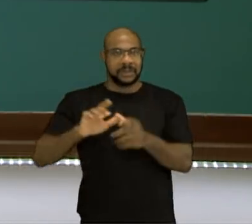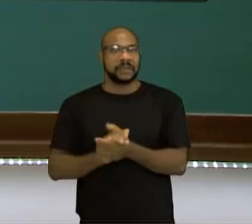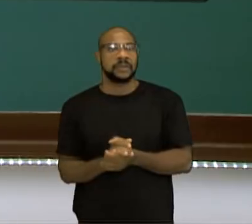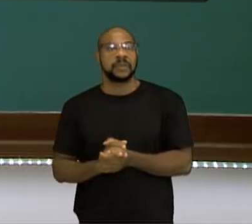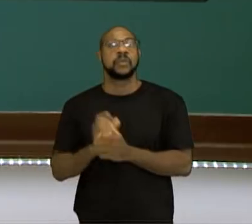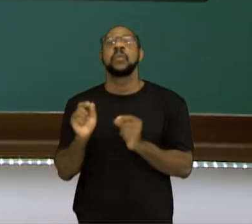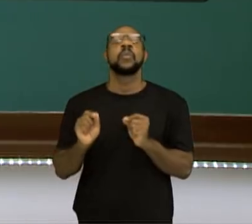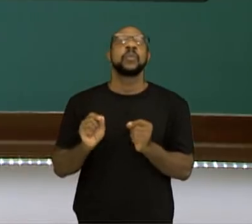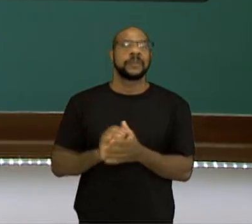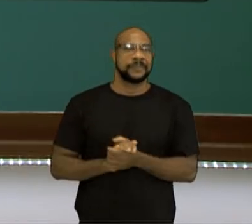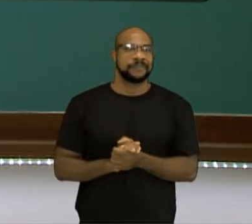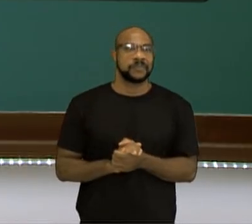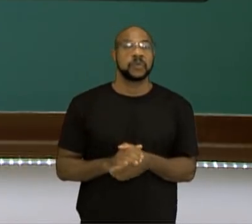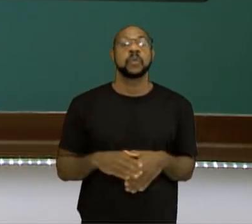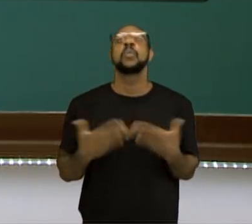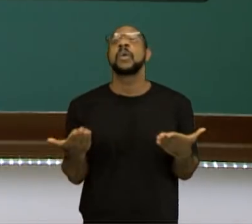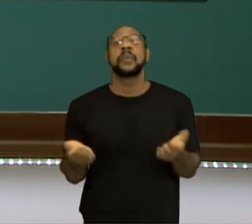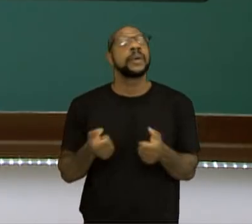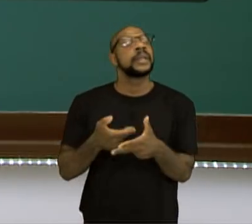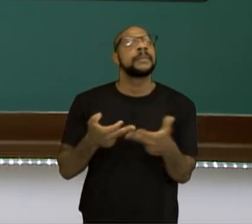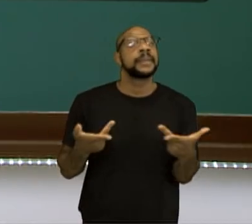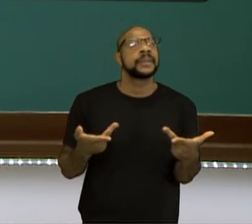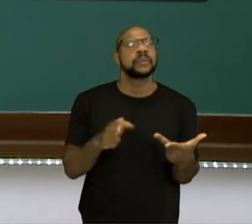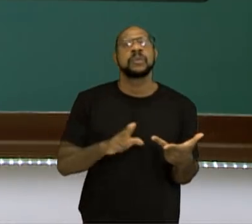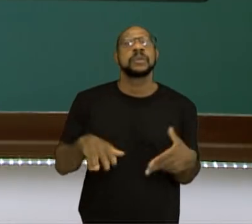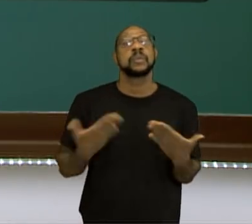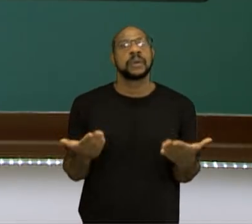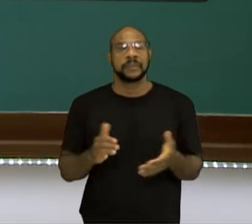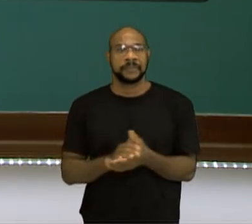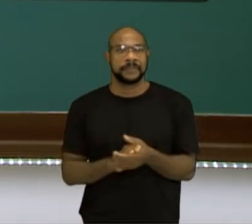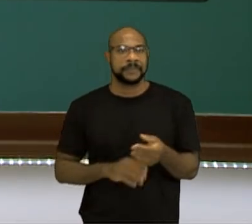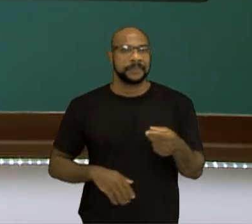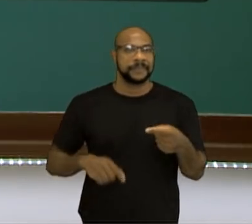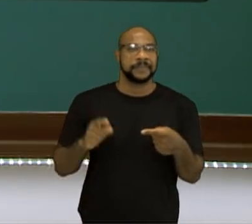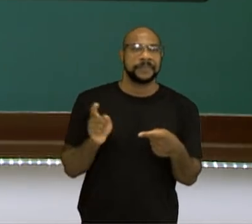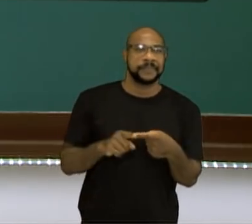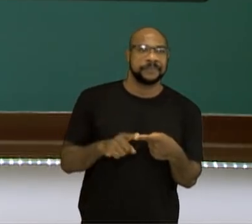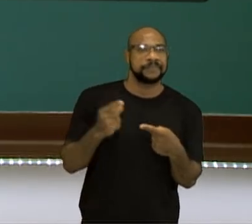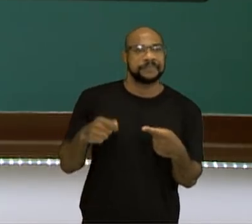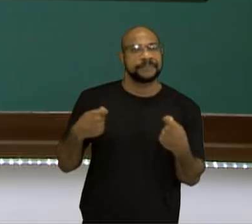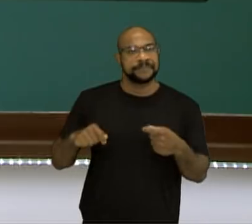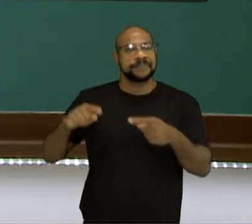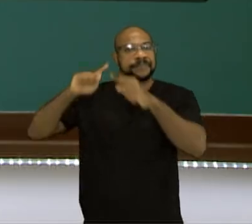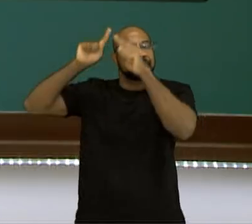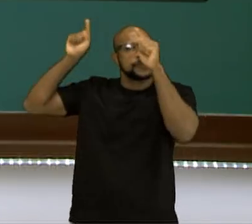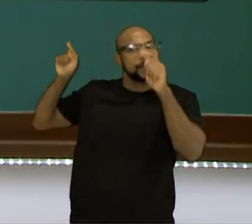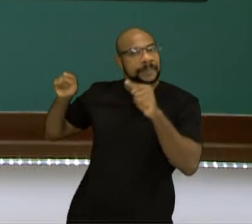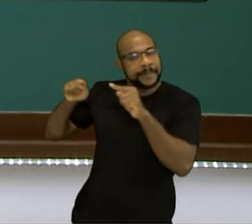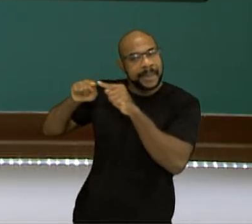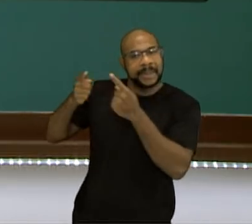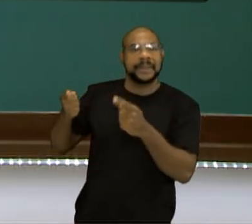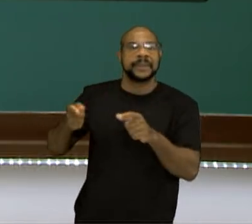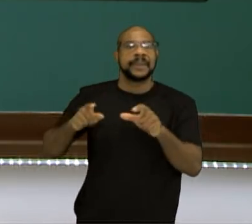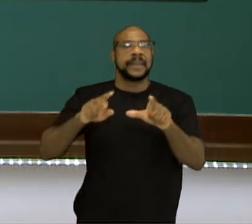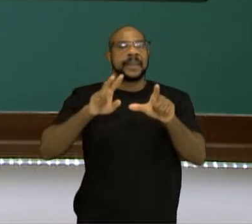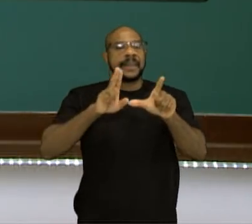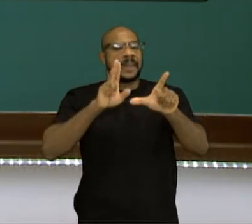texto, bastante importante, né, que pode ser feito com balões, com letreiros,